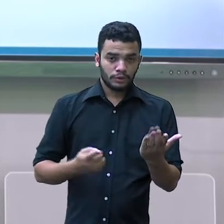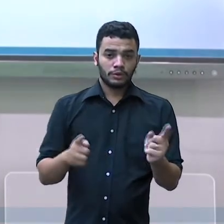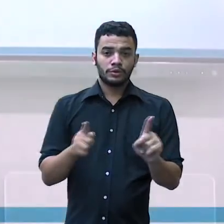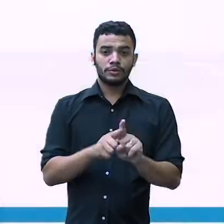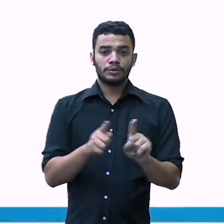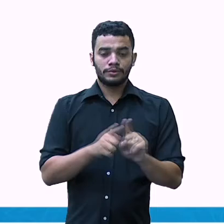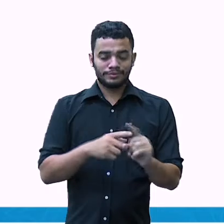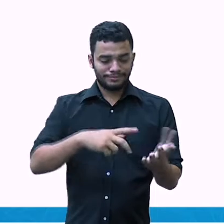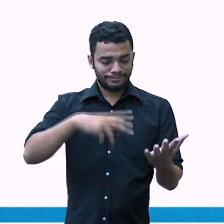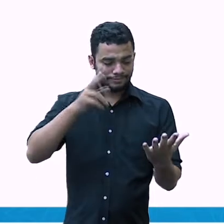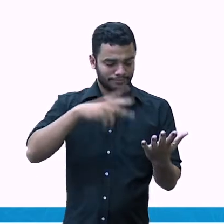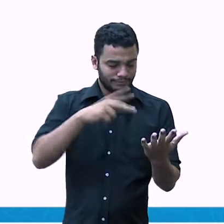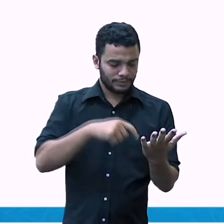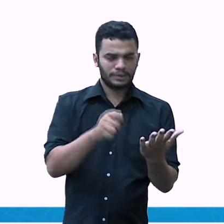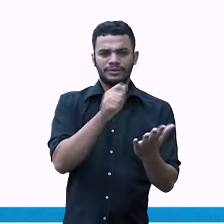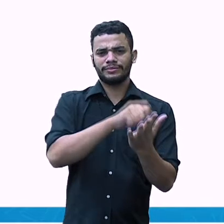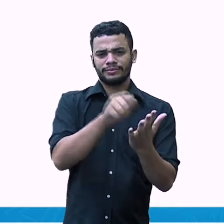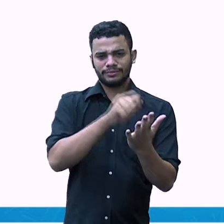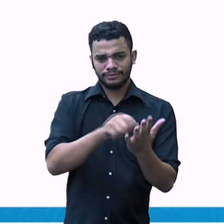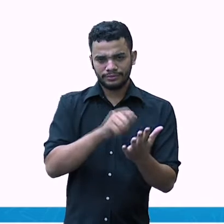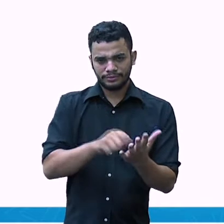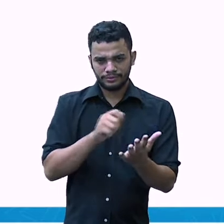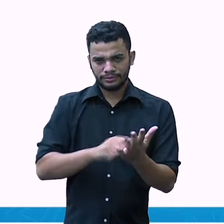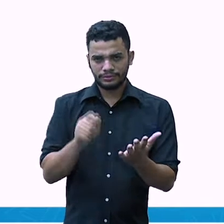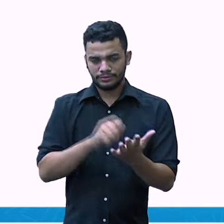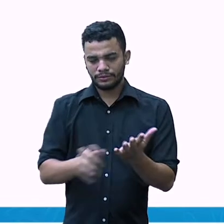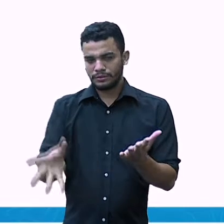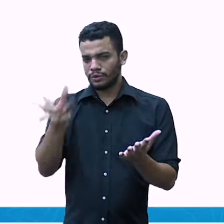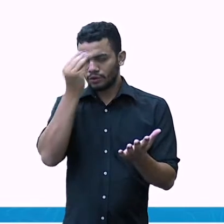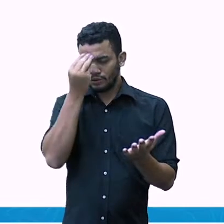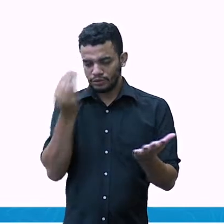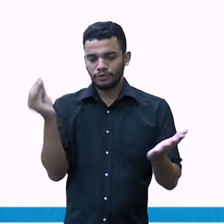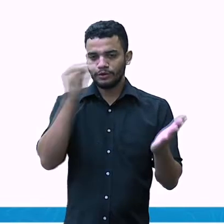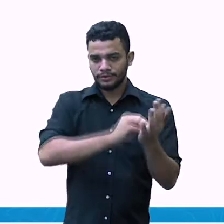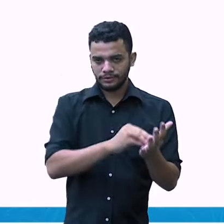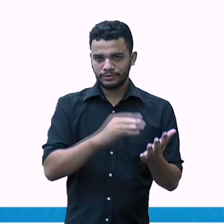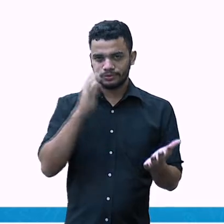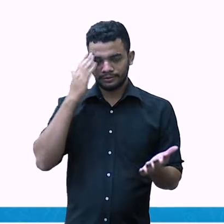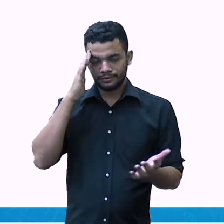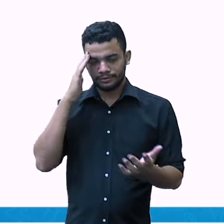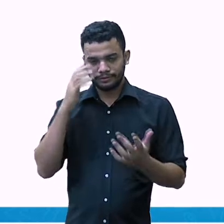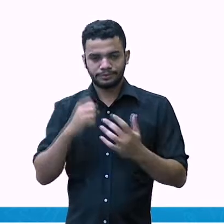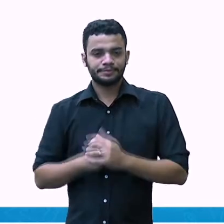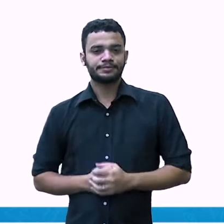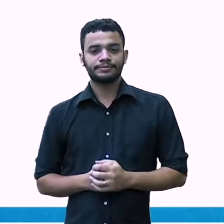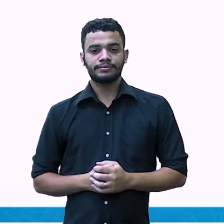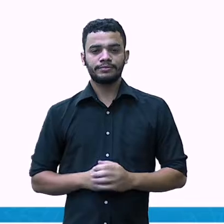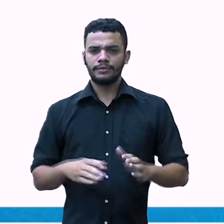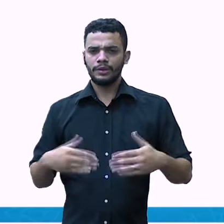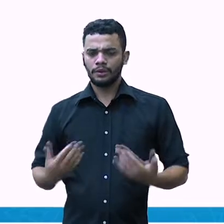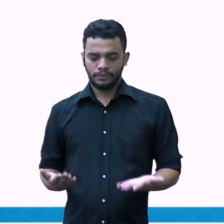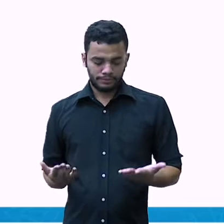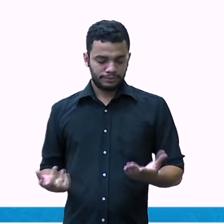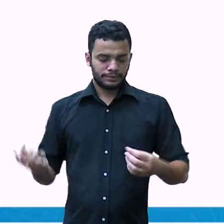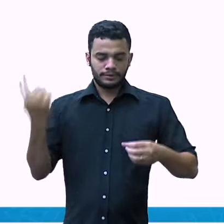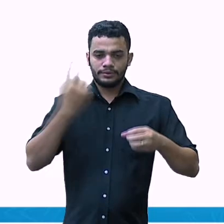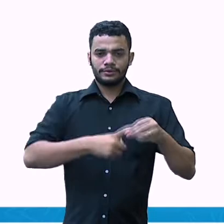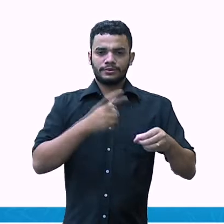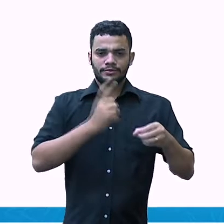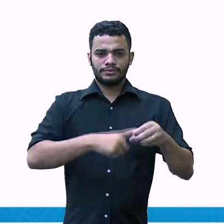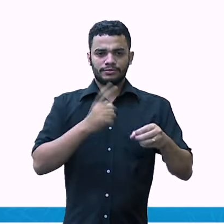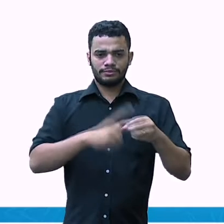junto comigo deste texto. As cidades existem há milhares de anos.